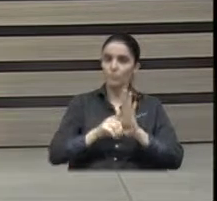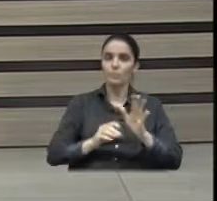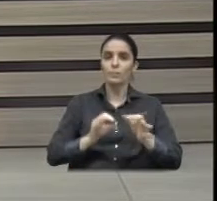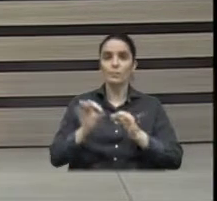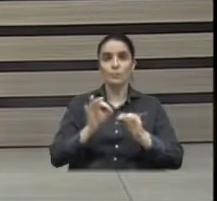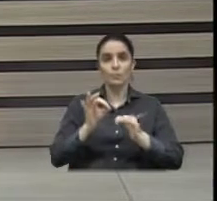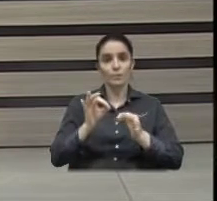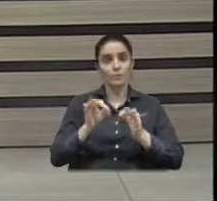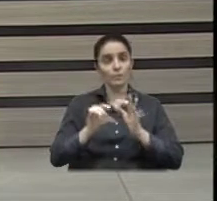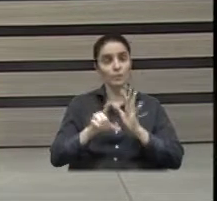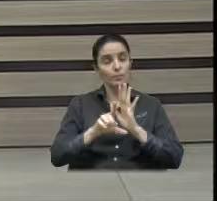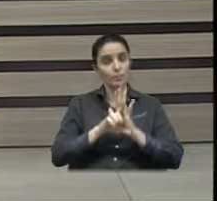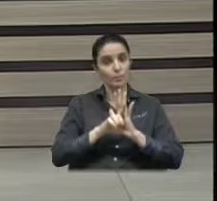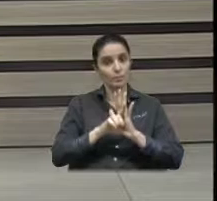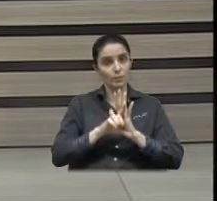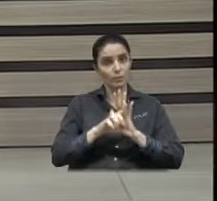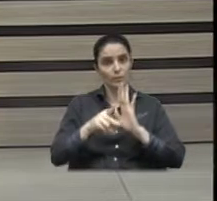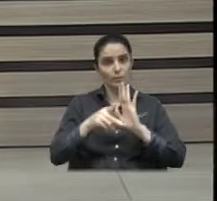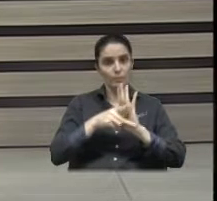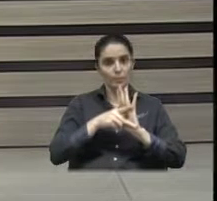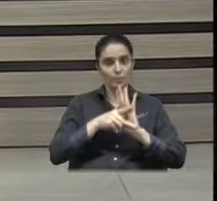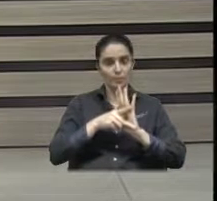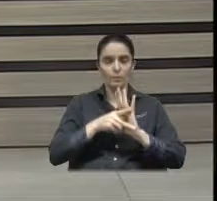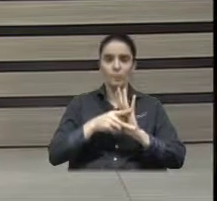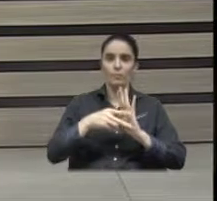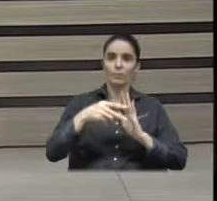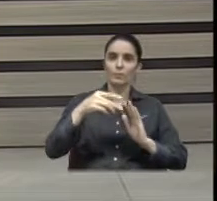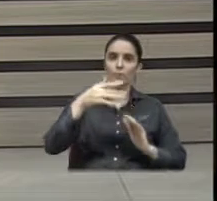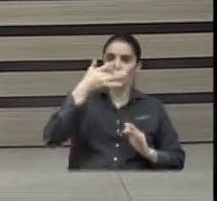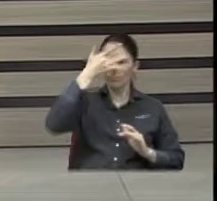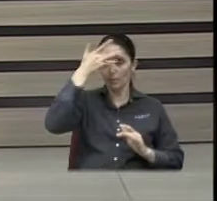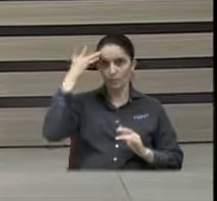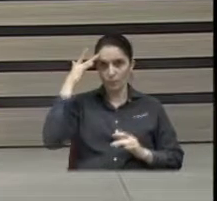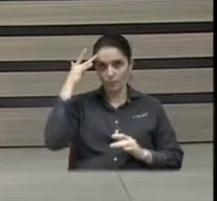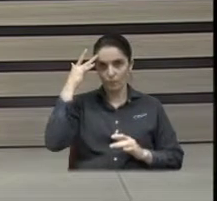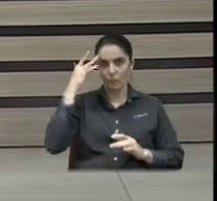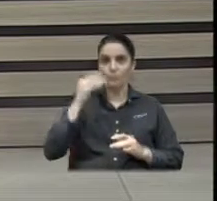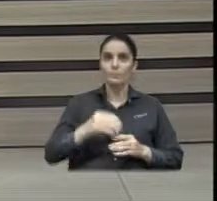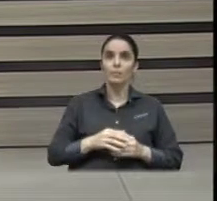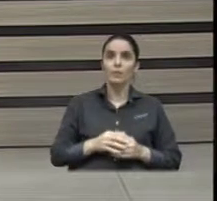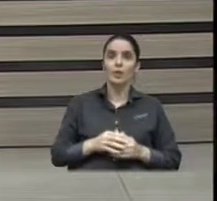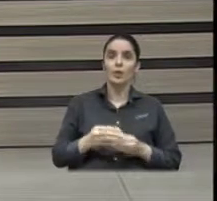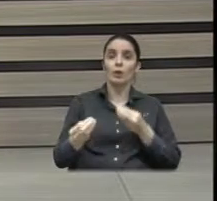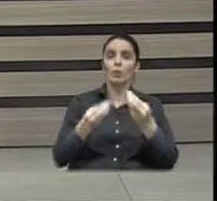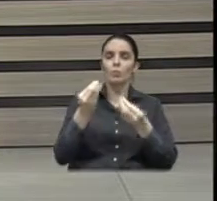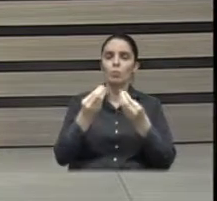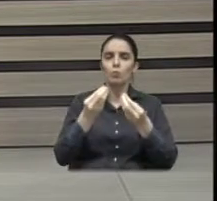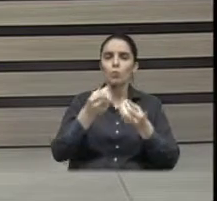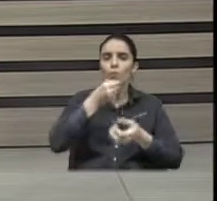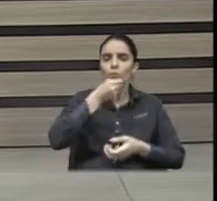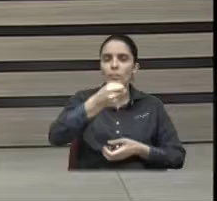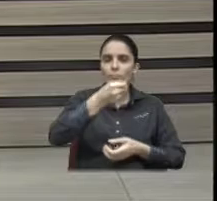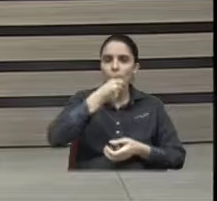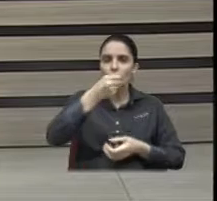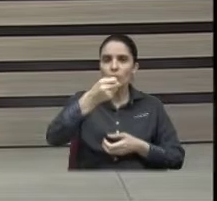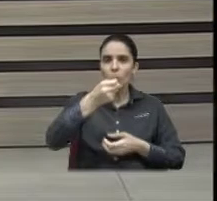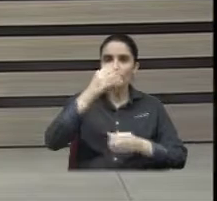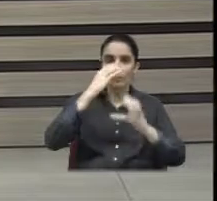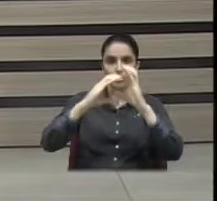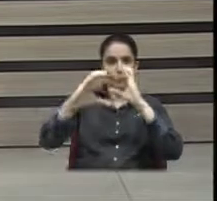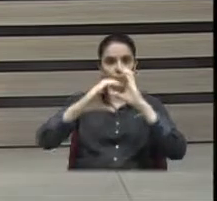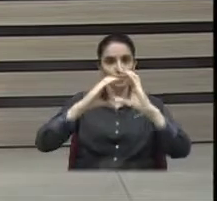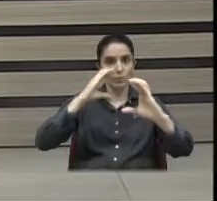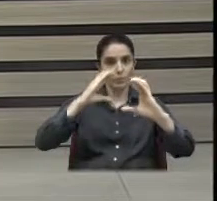opinião pública, o uso responsável das redes sociais, relacionamento com a imprensa, a comunicação como uma ferramenta